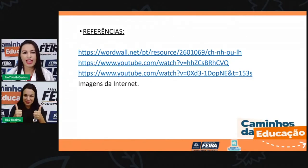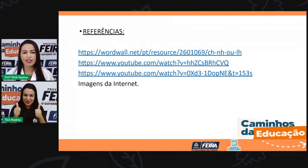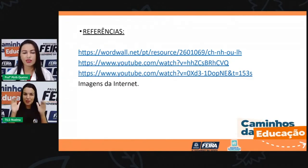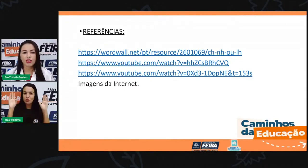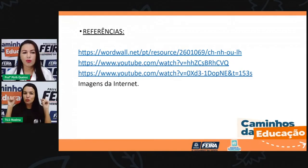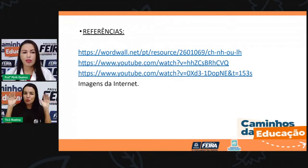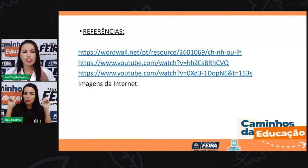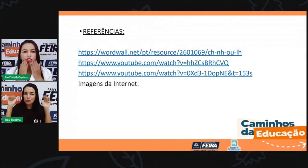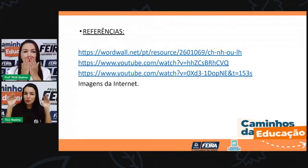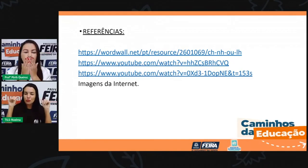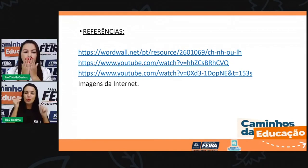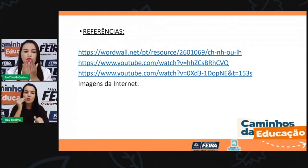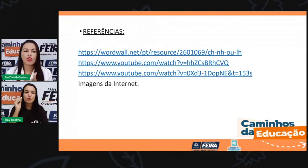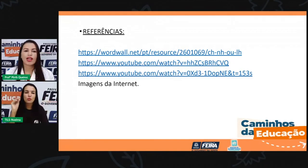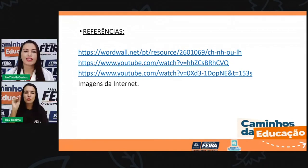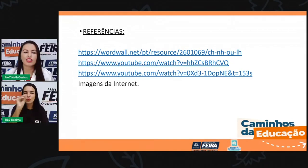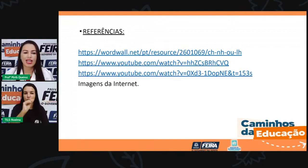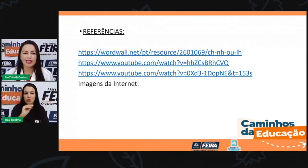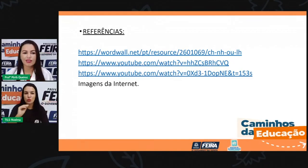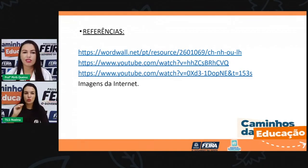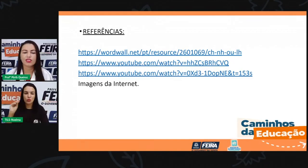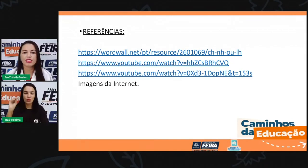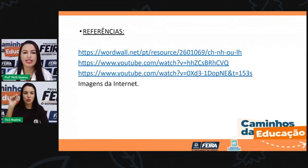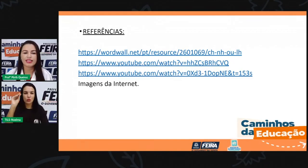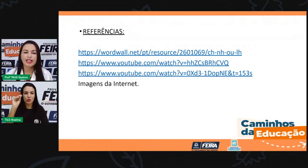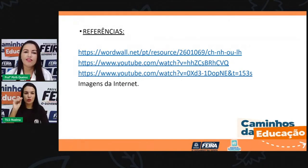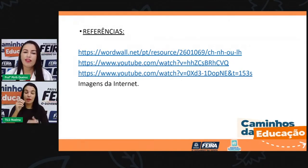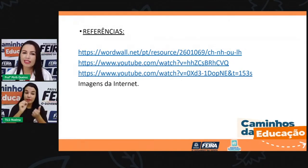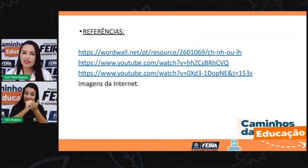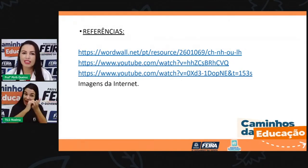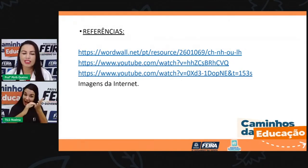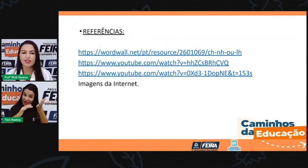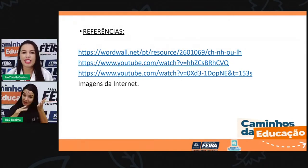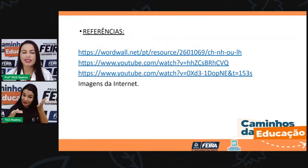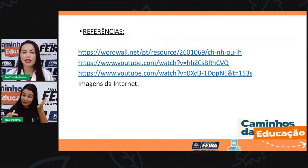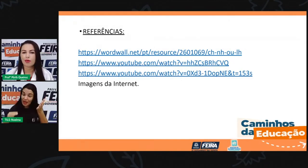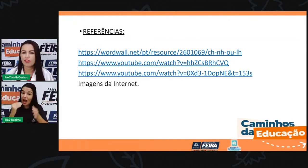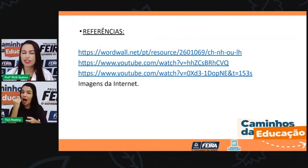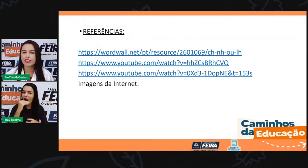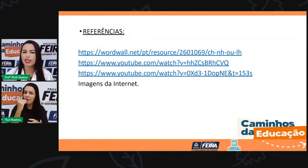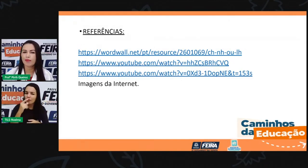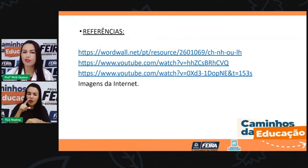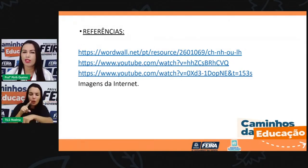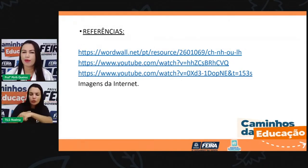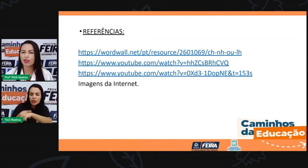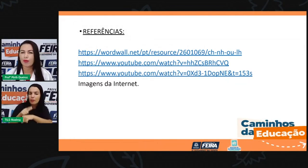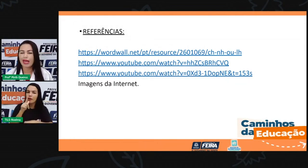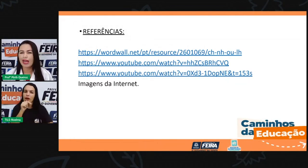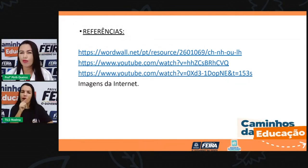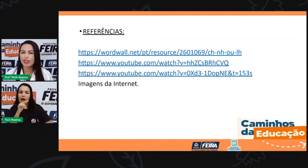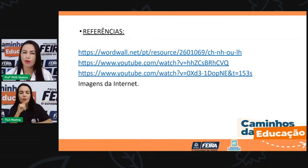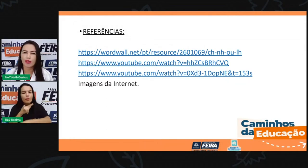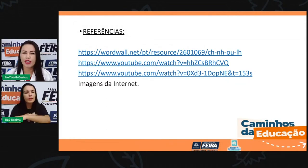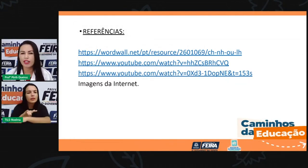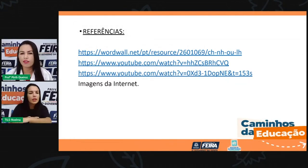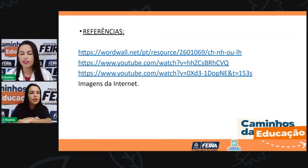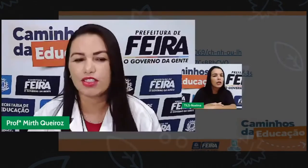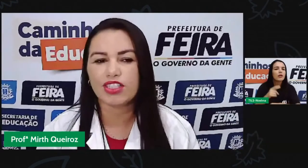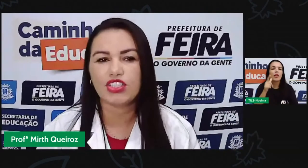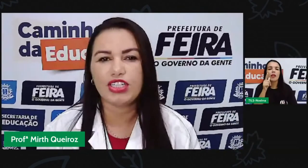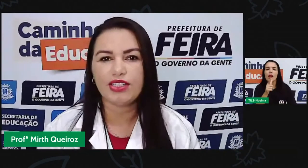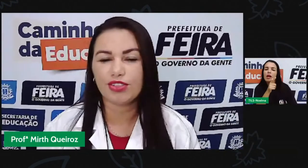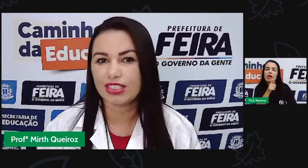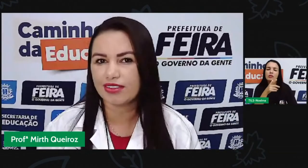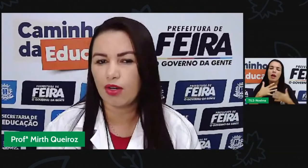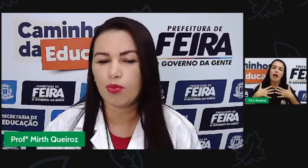vocês, certo? Um beijinho no coração de cada um de vocês. Façam as atividades, aproveita esse tempinho já para tomar água, ir ao banheiro, fazer